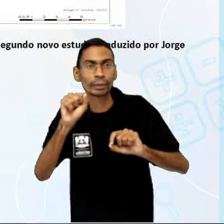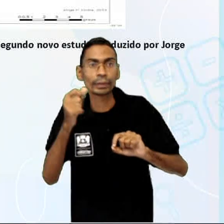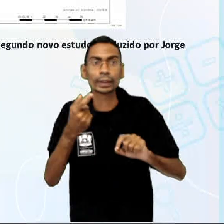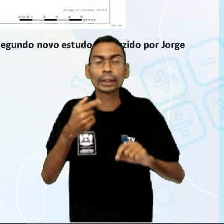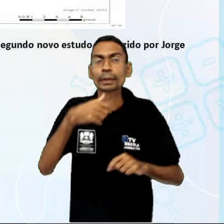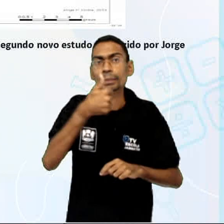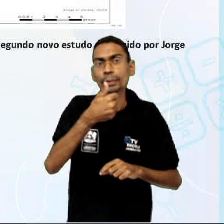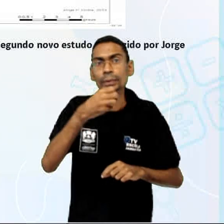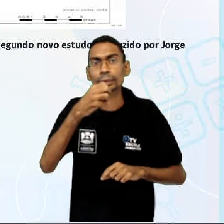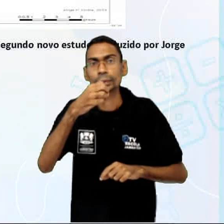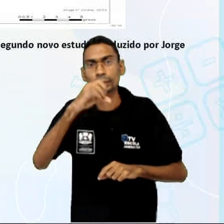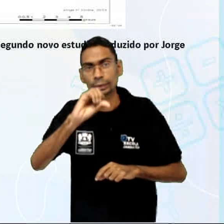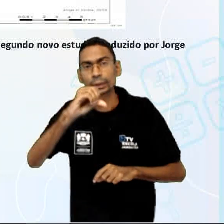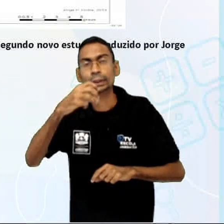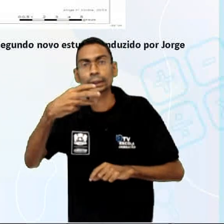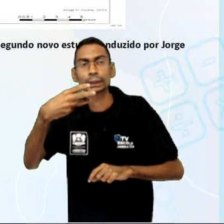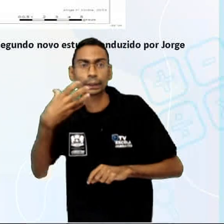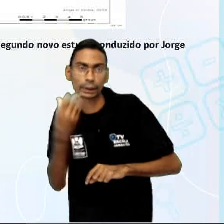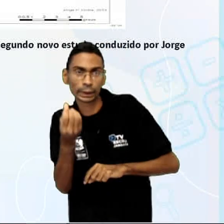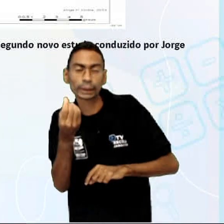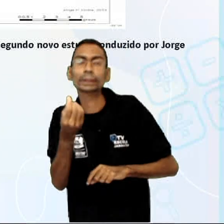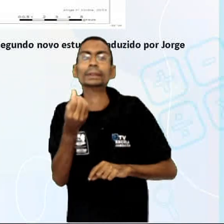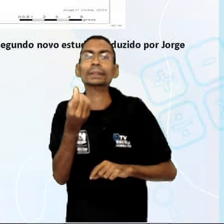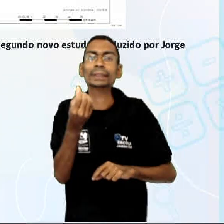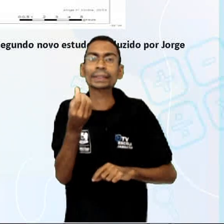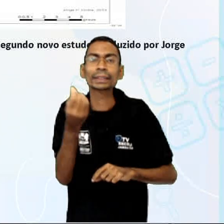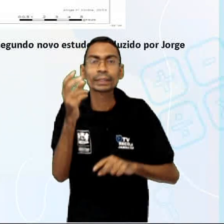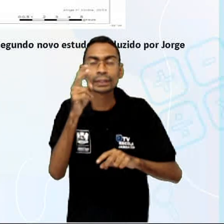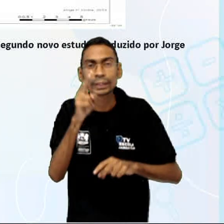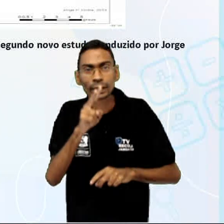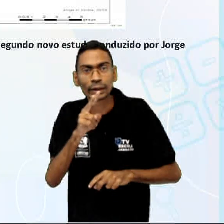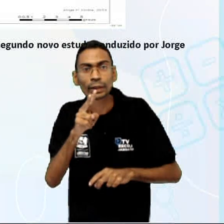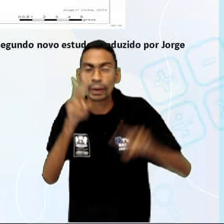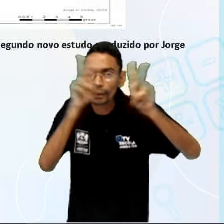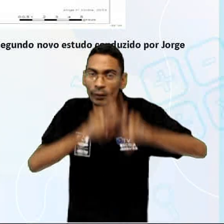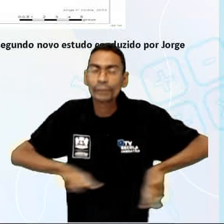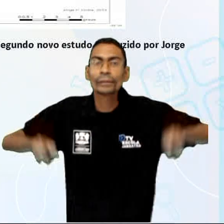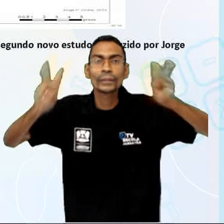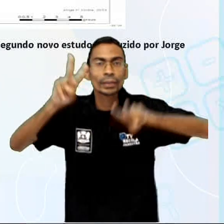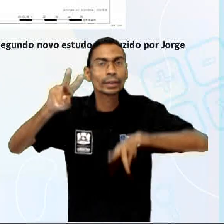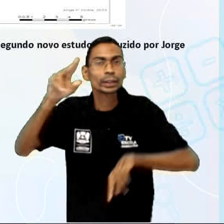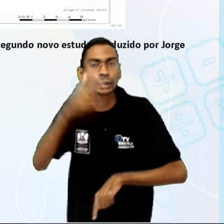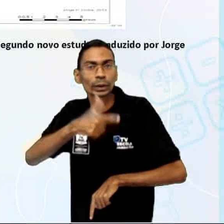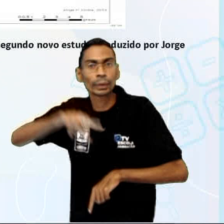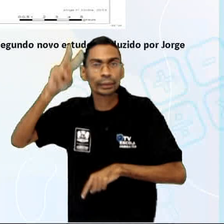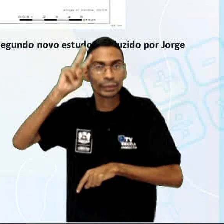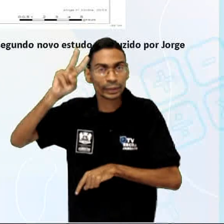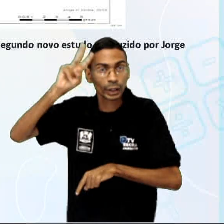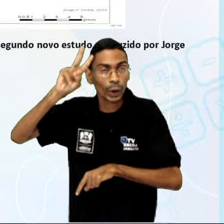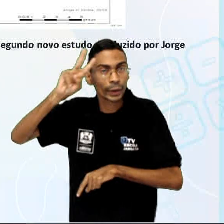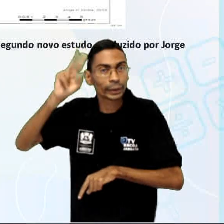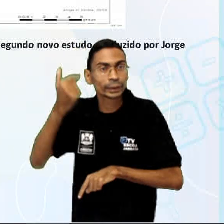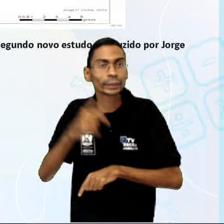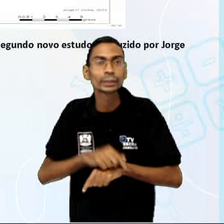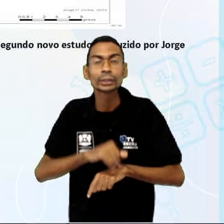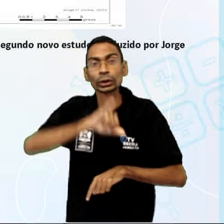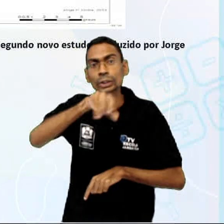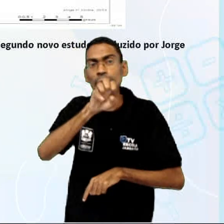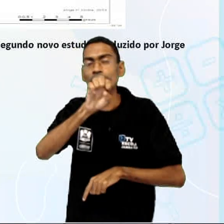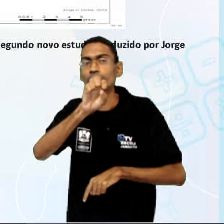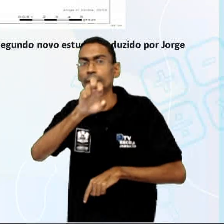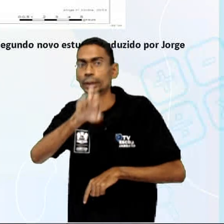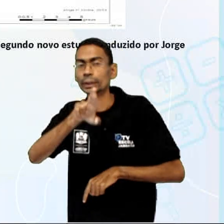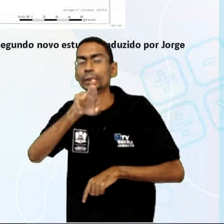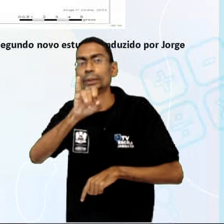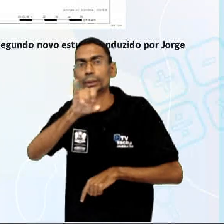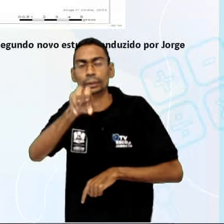um pouco melhorada, né, a partir de uma visão de um outro historiador, né, que é Jorge Pimentel Sintra. Ele faz